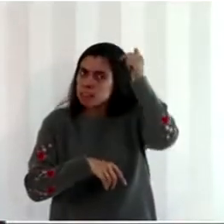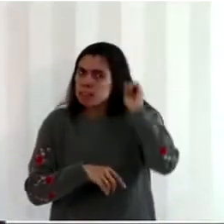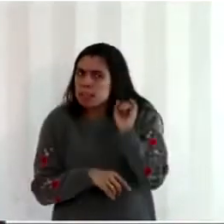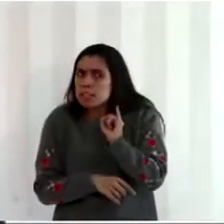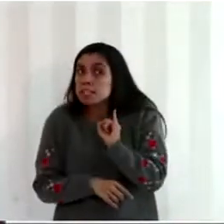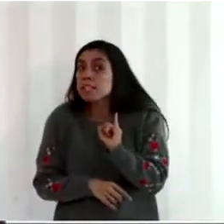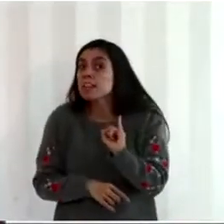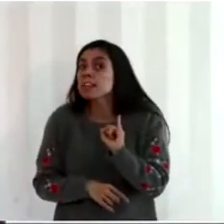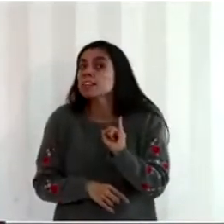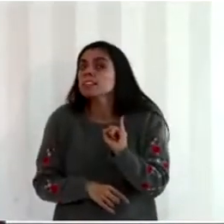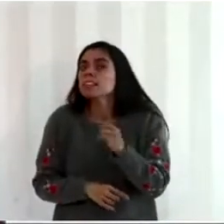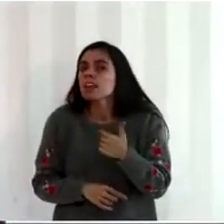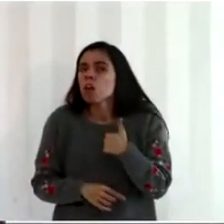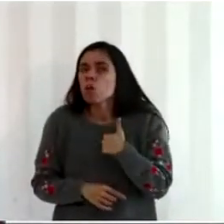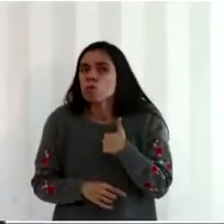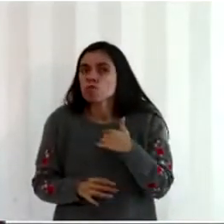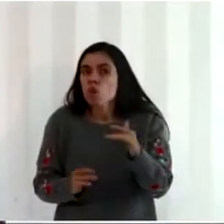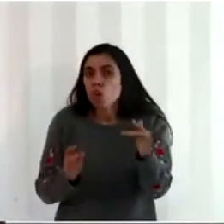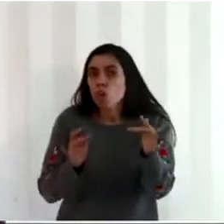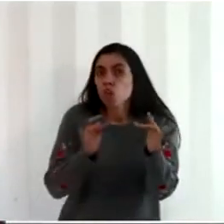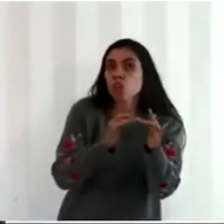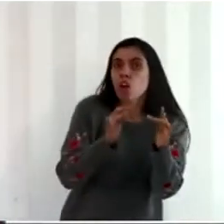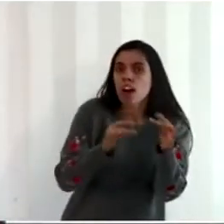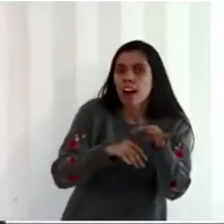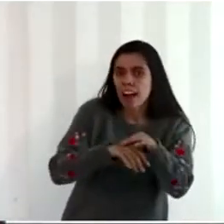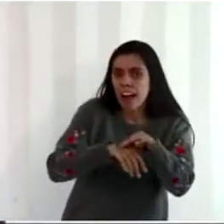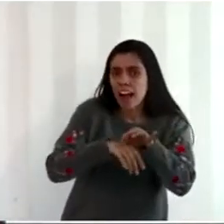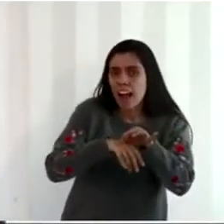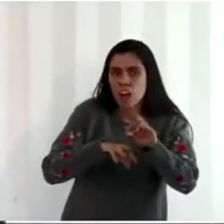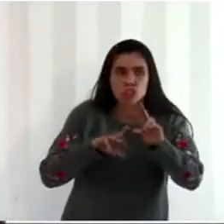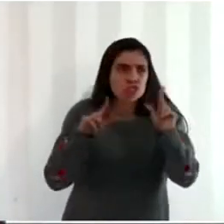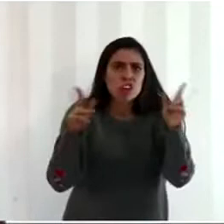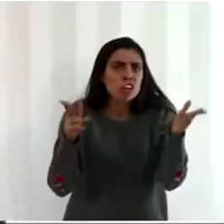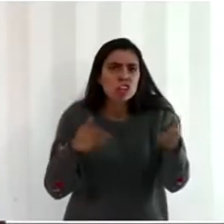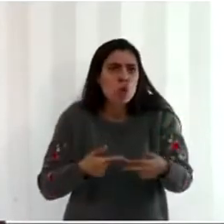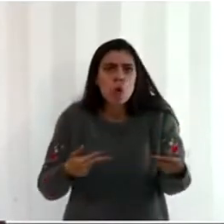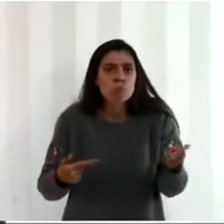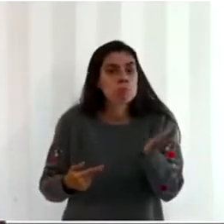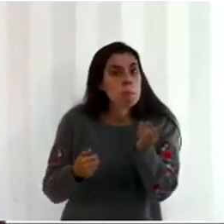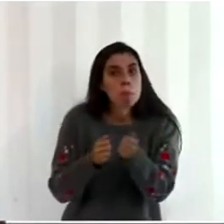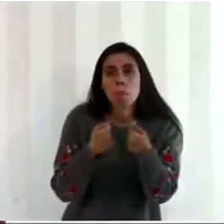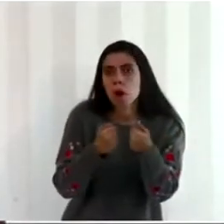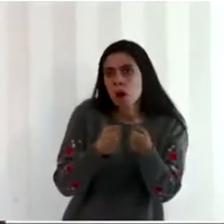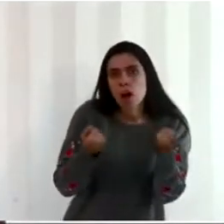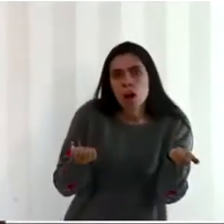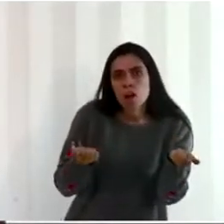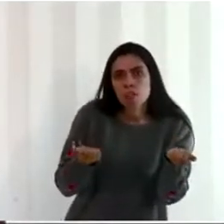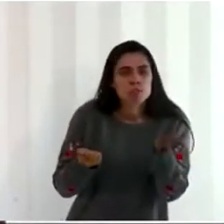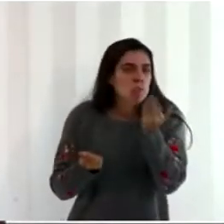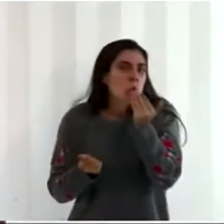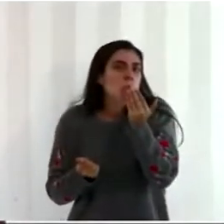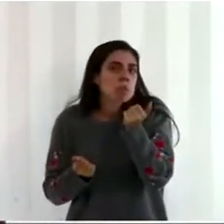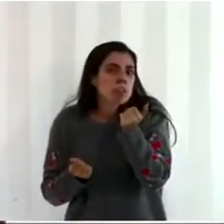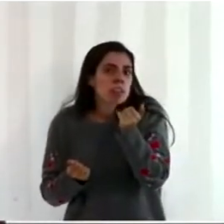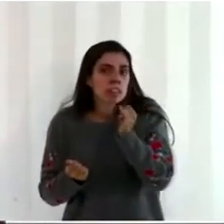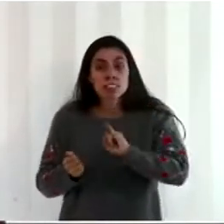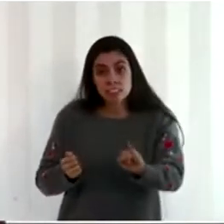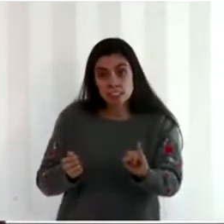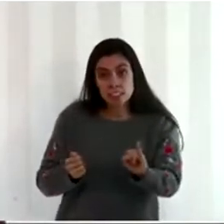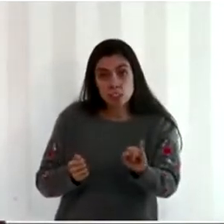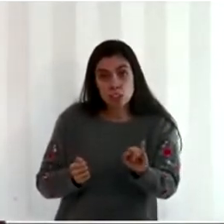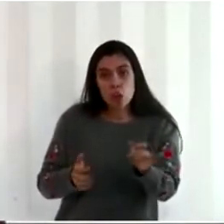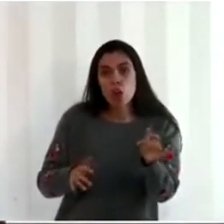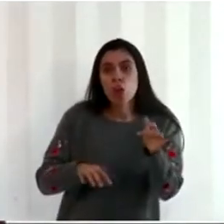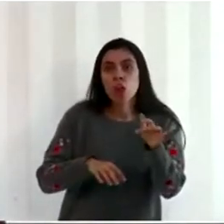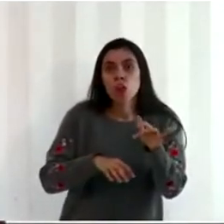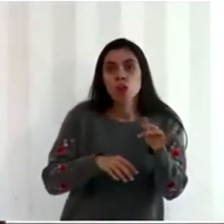para os sacerdotes, e eles estão atentos e diz: não, mesmo que aquele pedaço de carne, aquela porção seja santa,